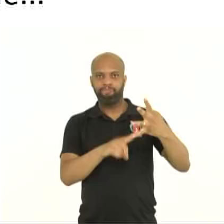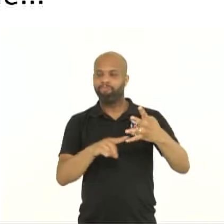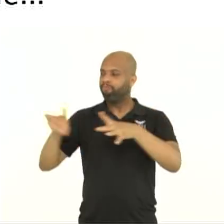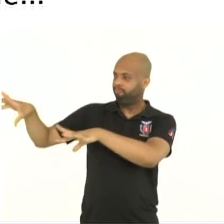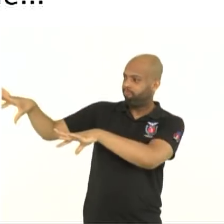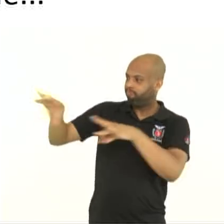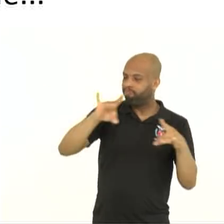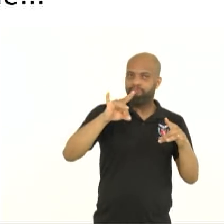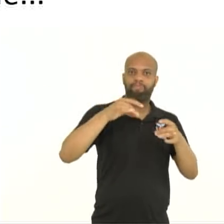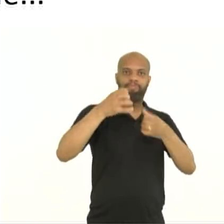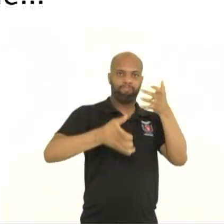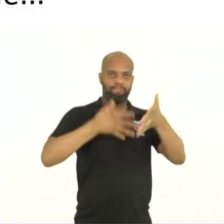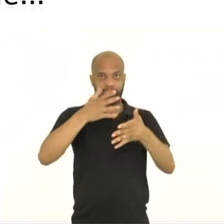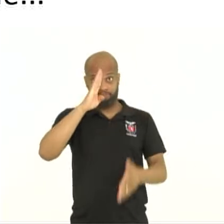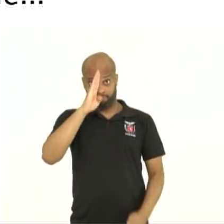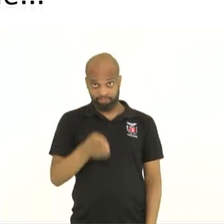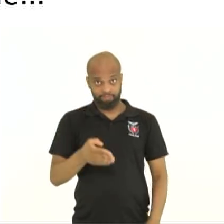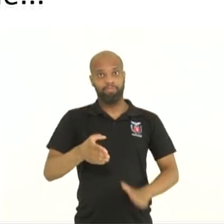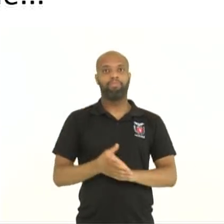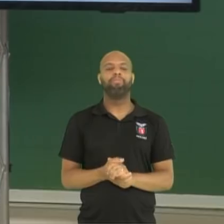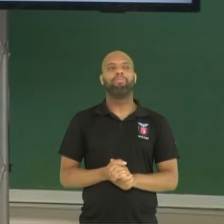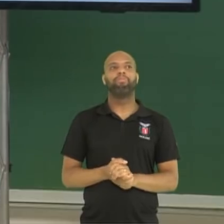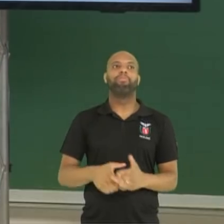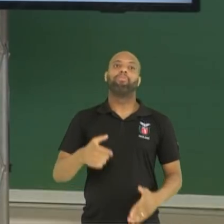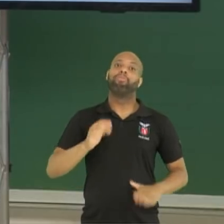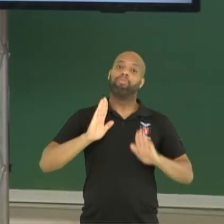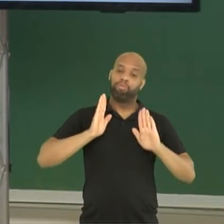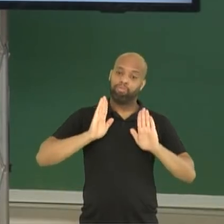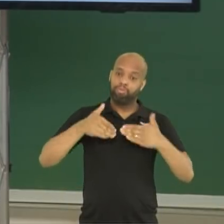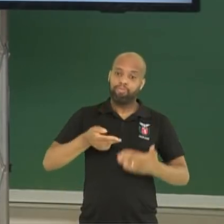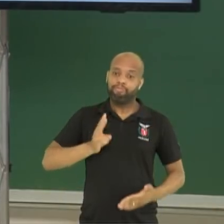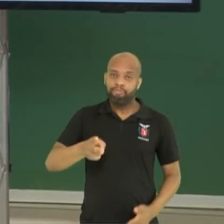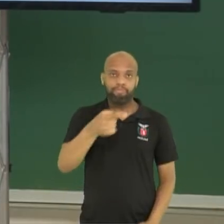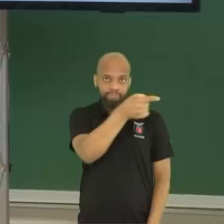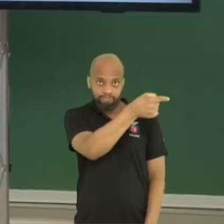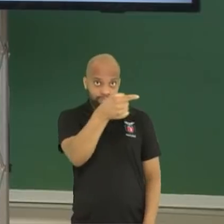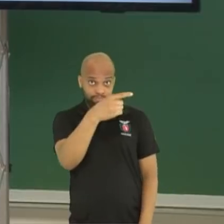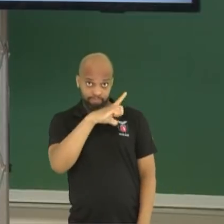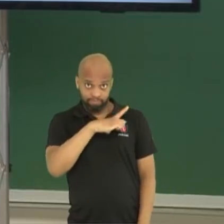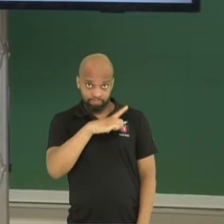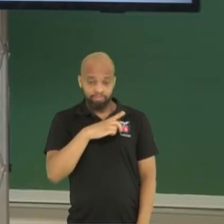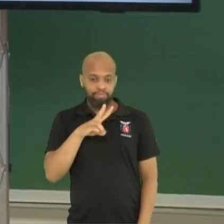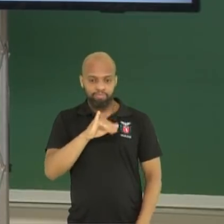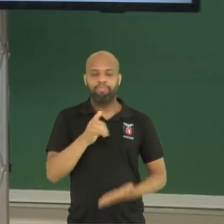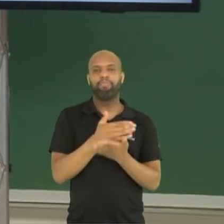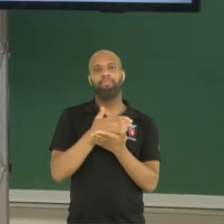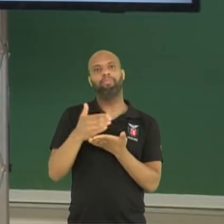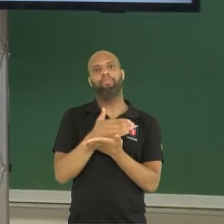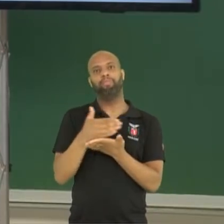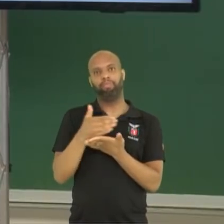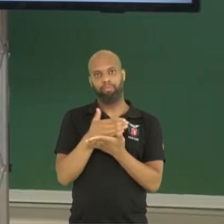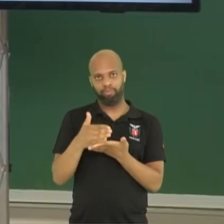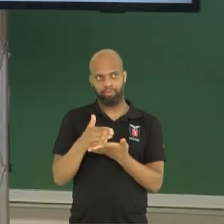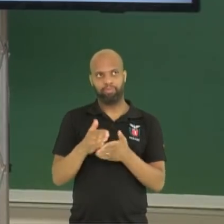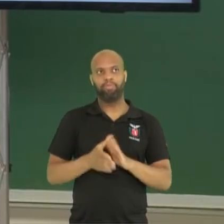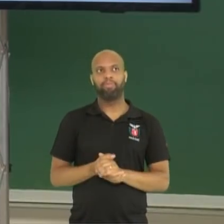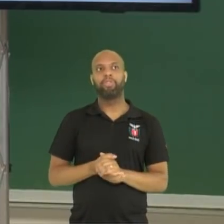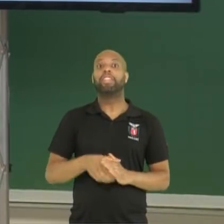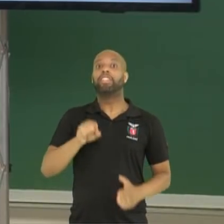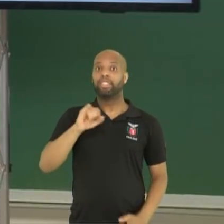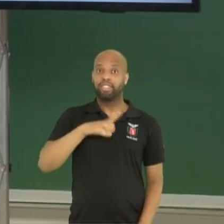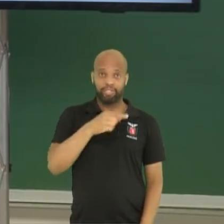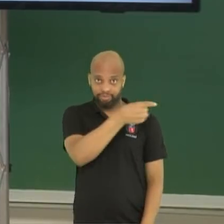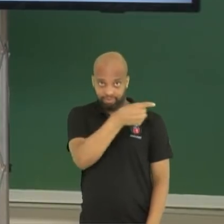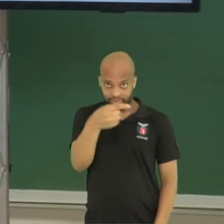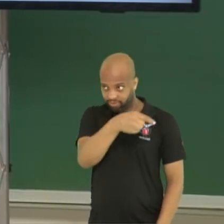então, discurso direto. Então, sempre observe se tem um travessão para iniciar aquela fala. Tendo travessão,